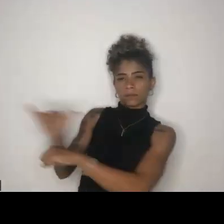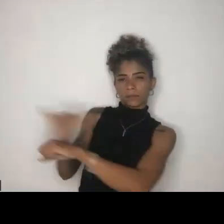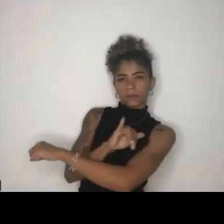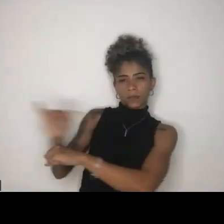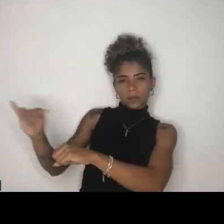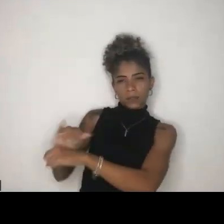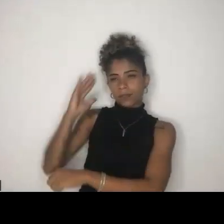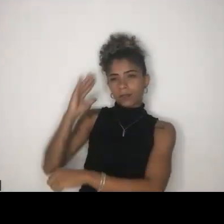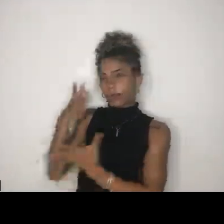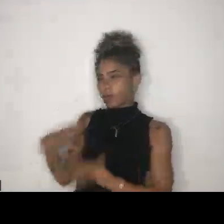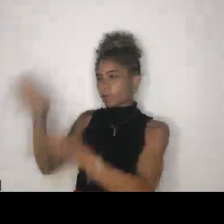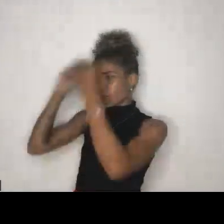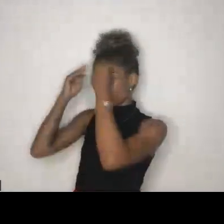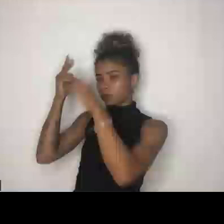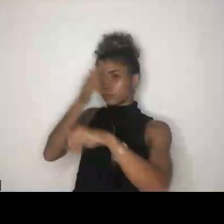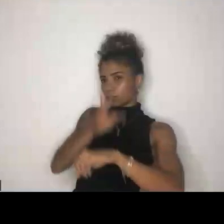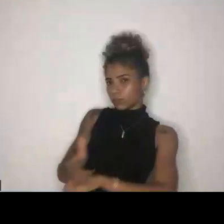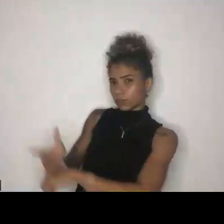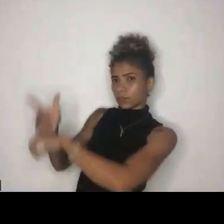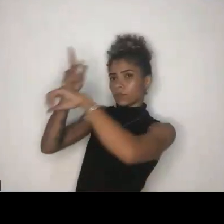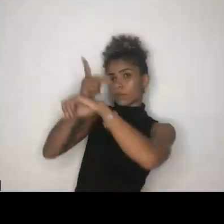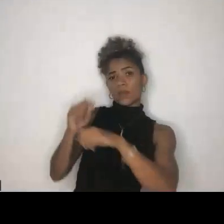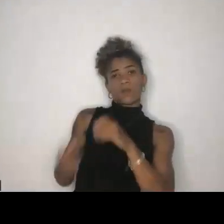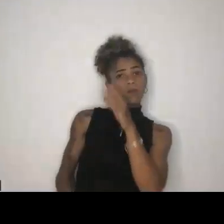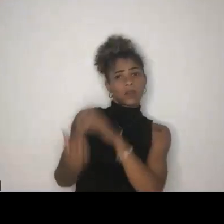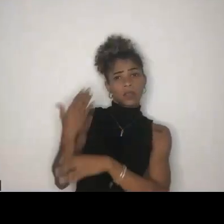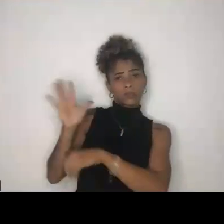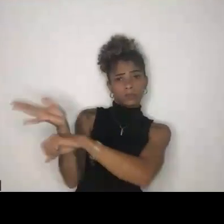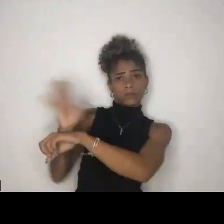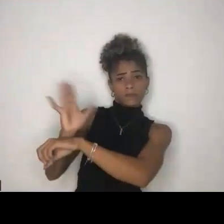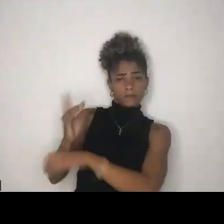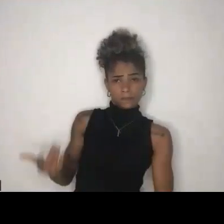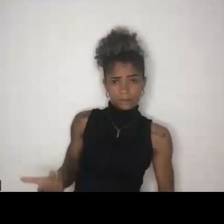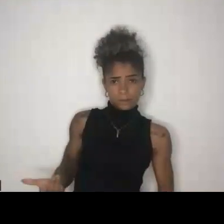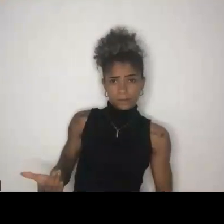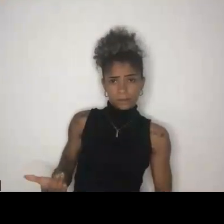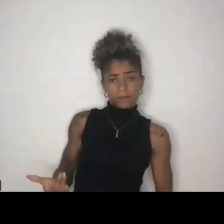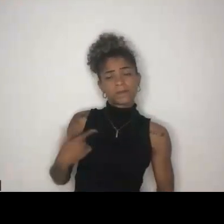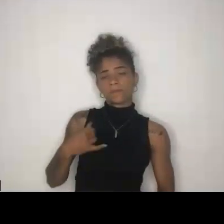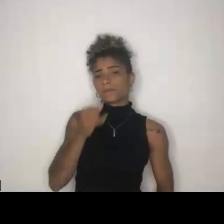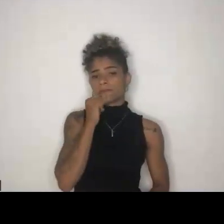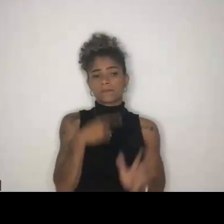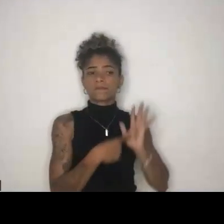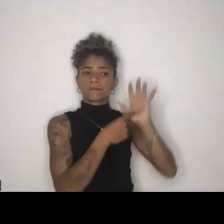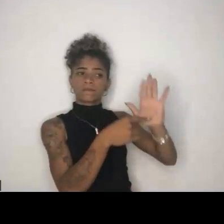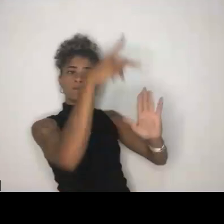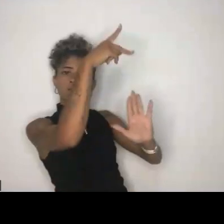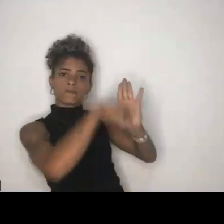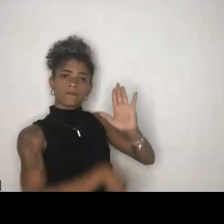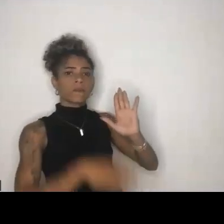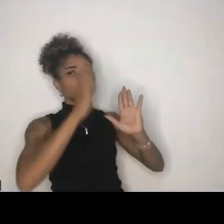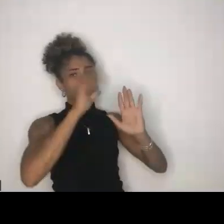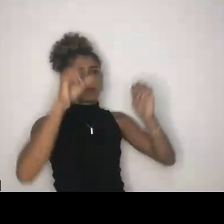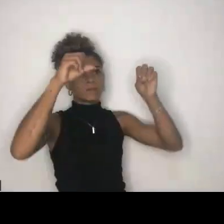linguagens visuais foi um pouco isso que eu fiz no cinema então por exemplo eu apresentava projetos já com iluminação